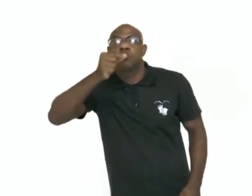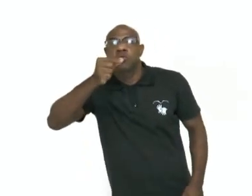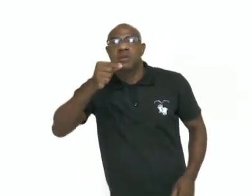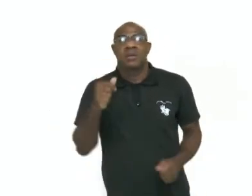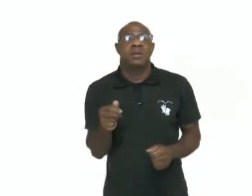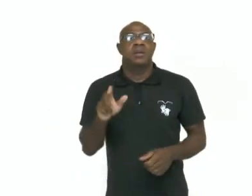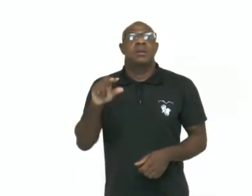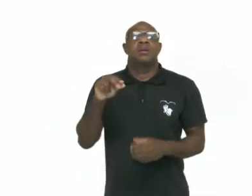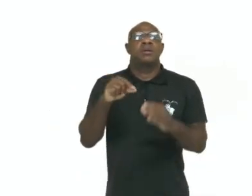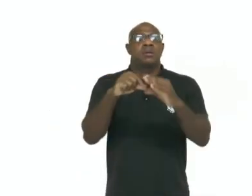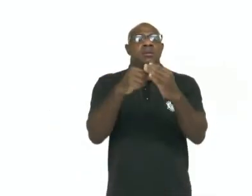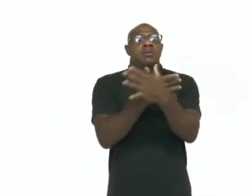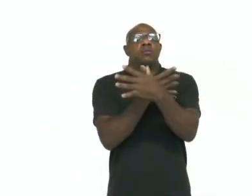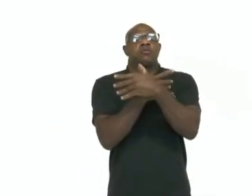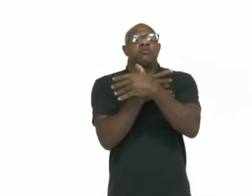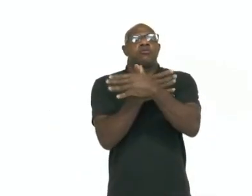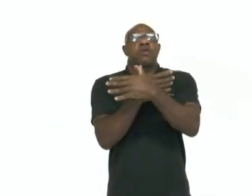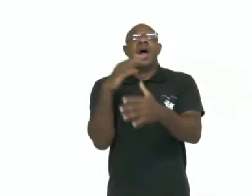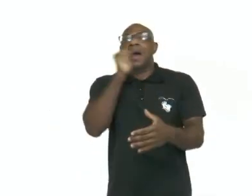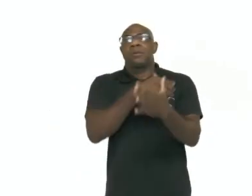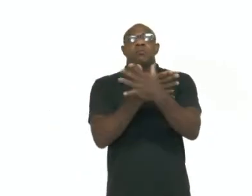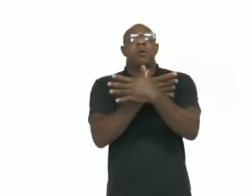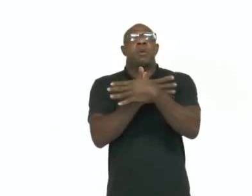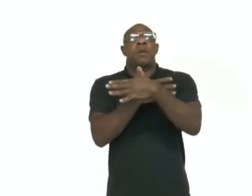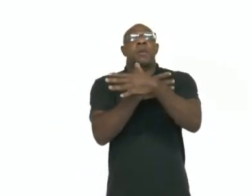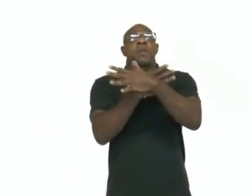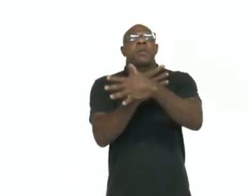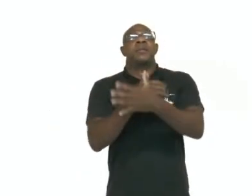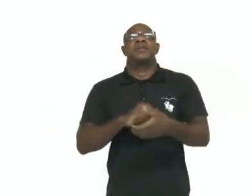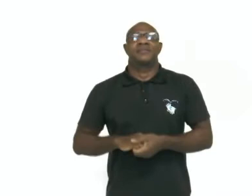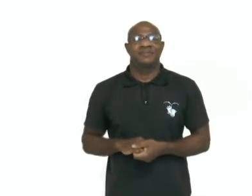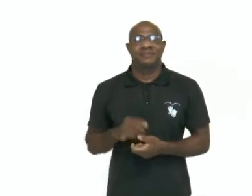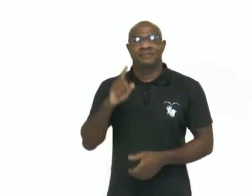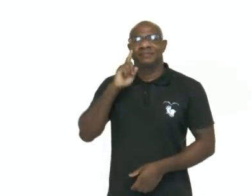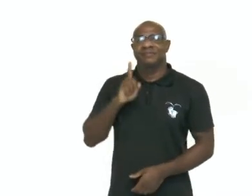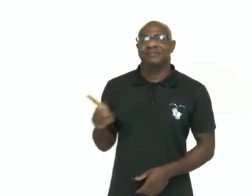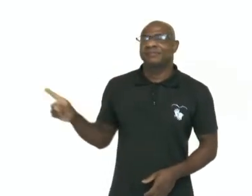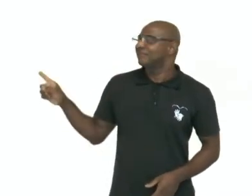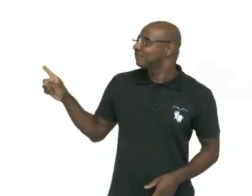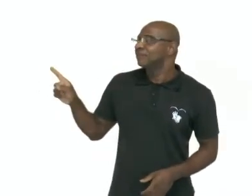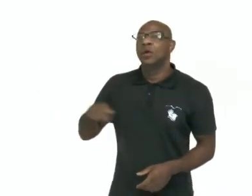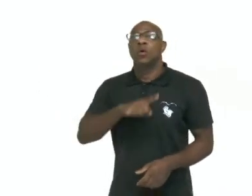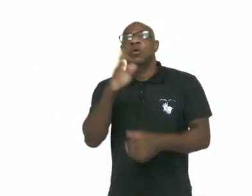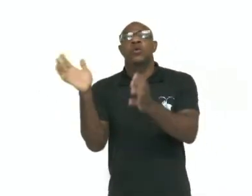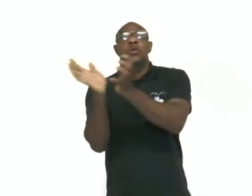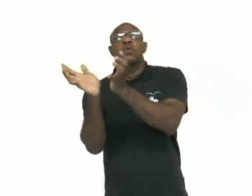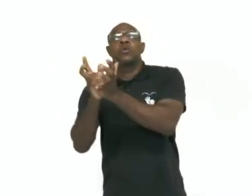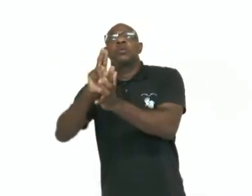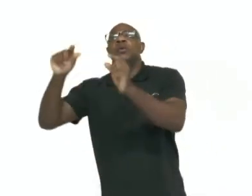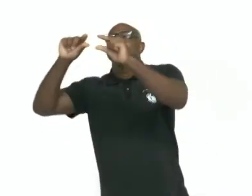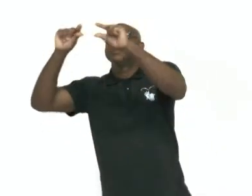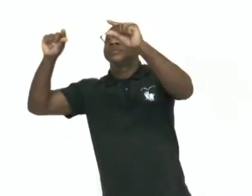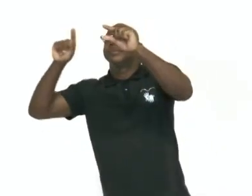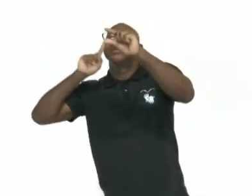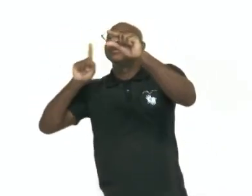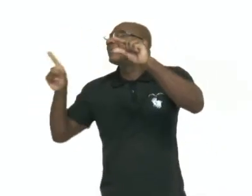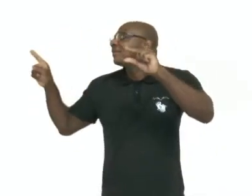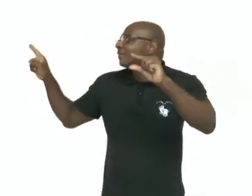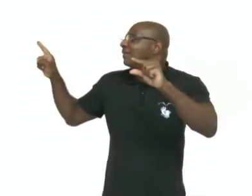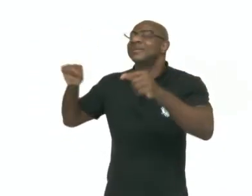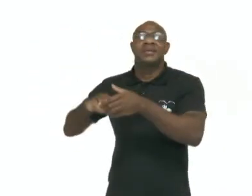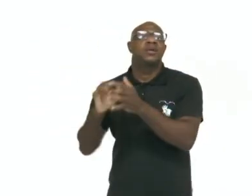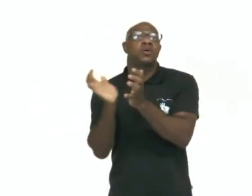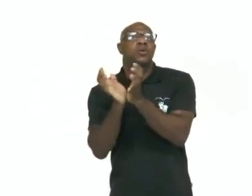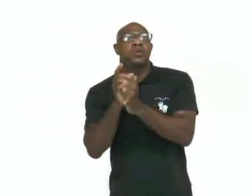são afiladas. Nós estamos falando da ordem dos apodiformes, ok? E essa outra ordem aqui, ó, que confere tanto